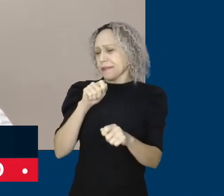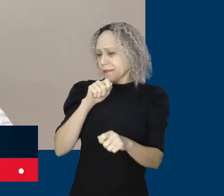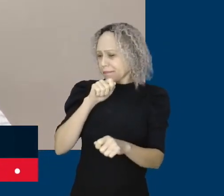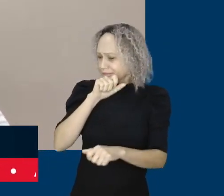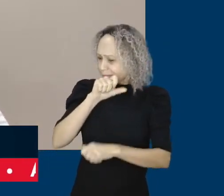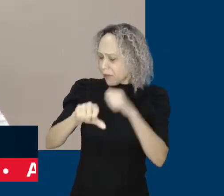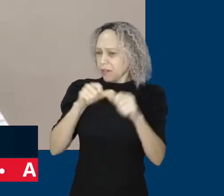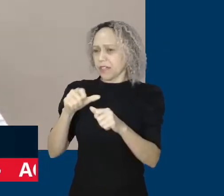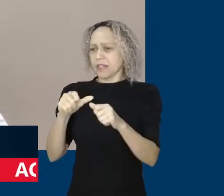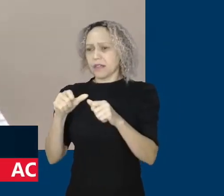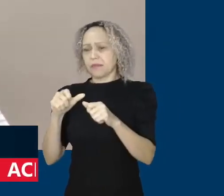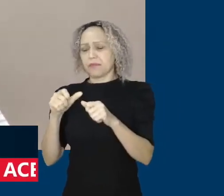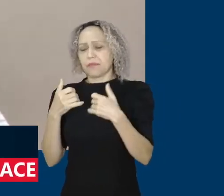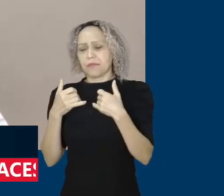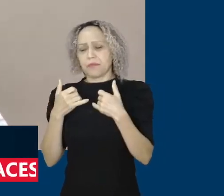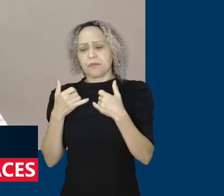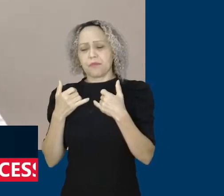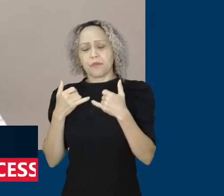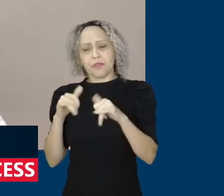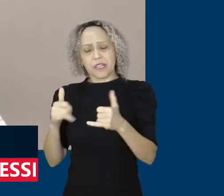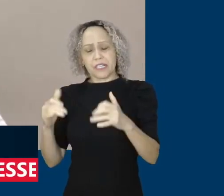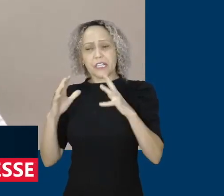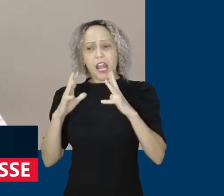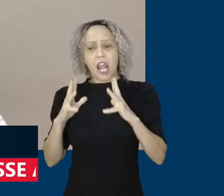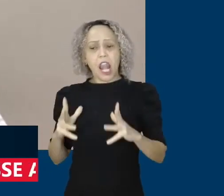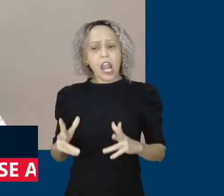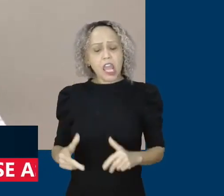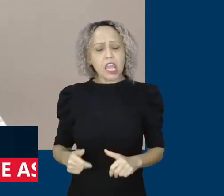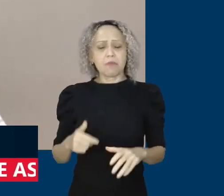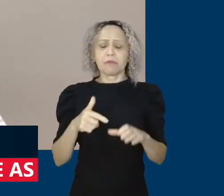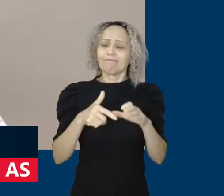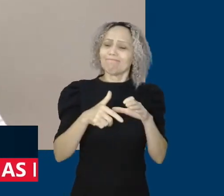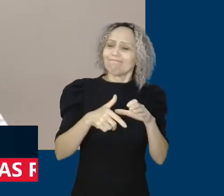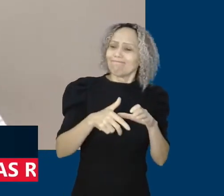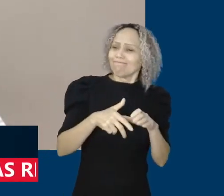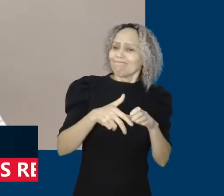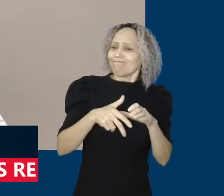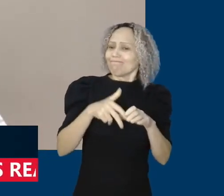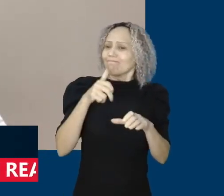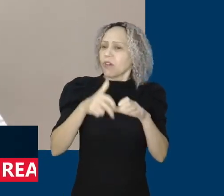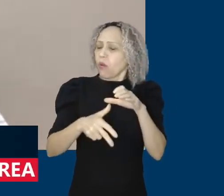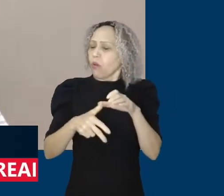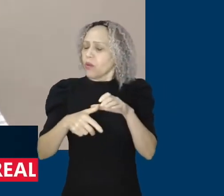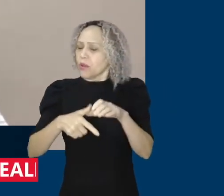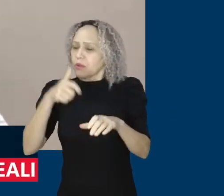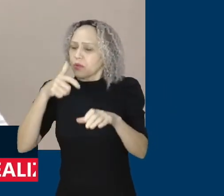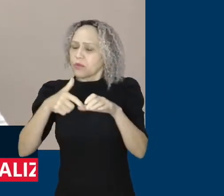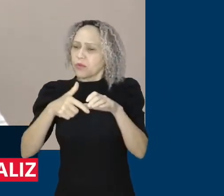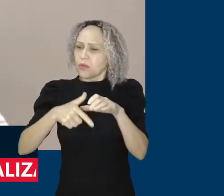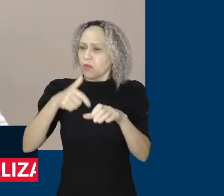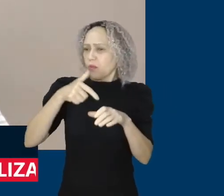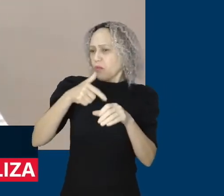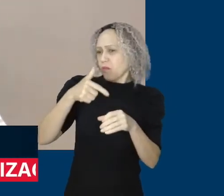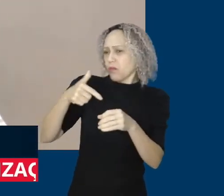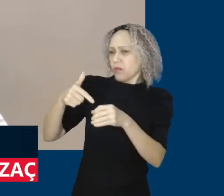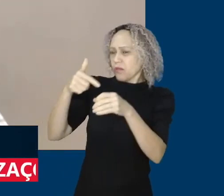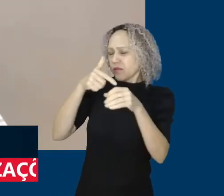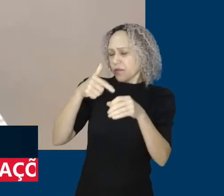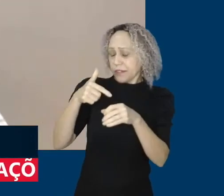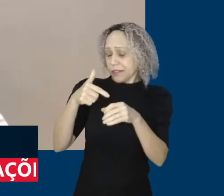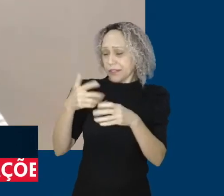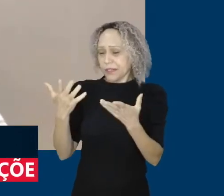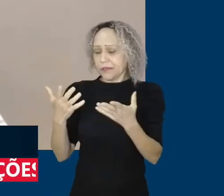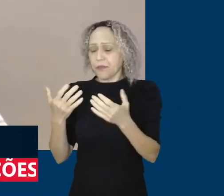do uso em escala, né, dos combustíveis fósseis e buscar outras formas, né, sustentáveis